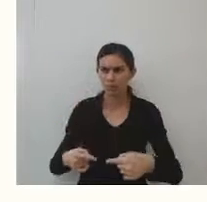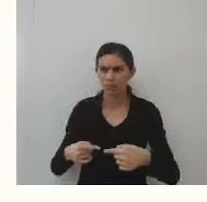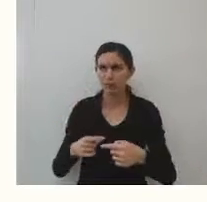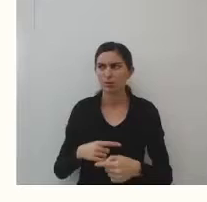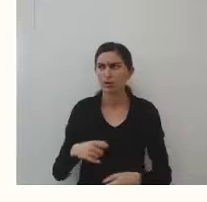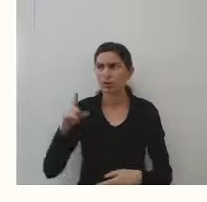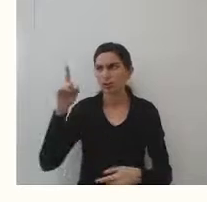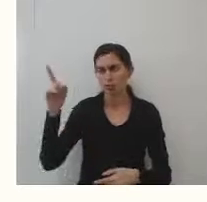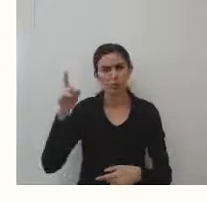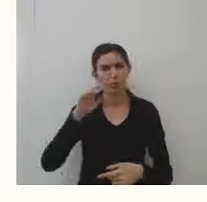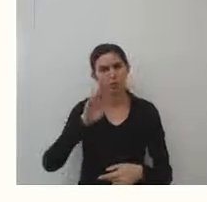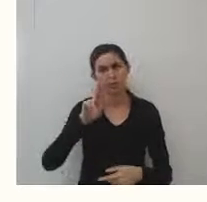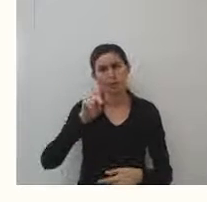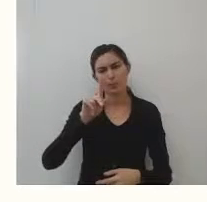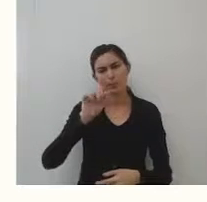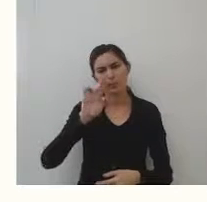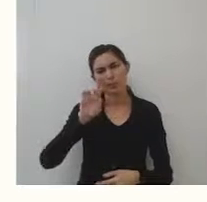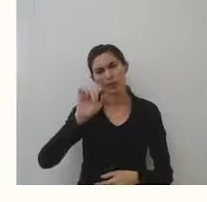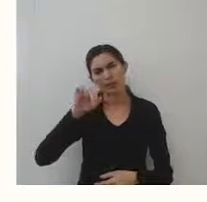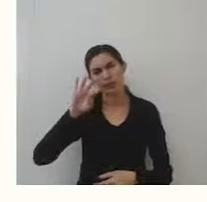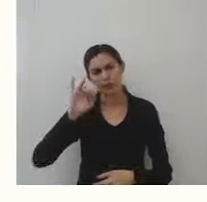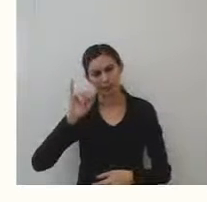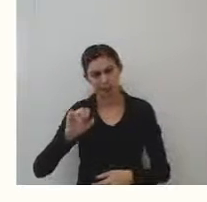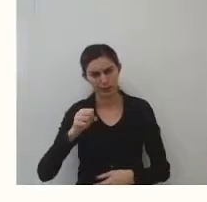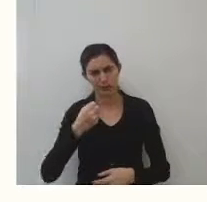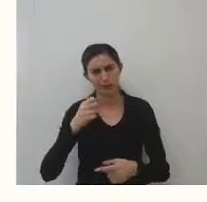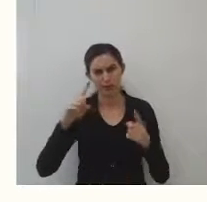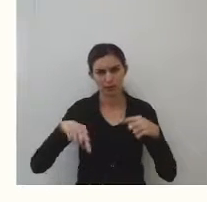Será que o Festival de Parintins é dança?